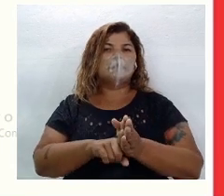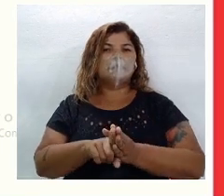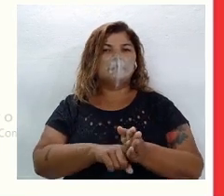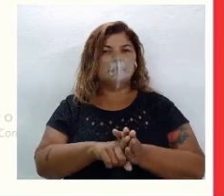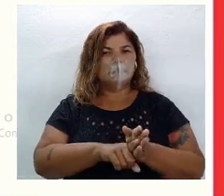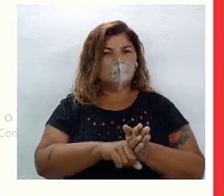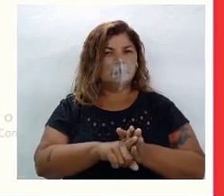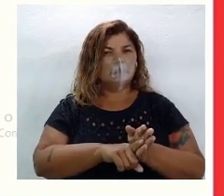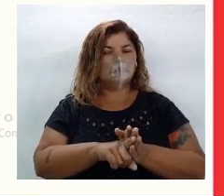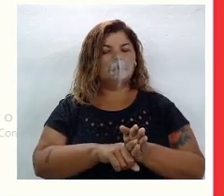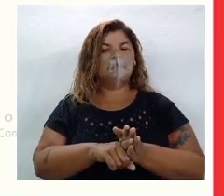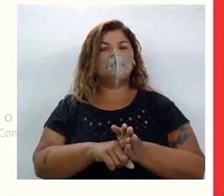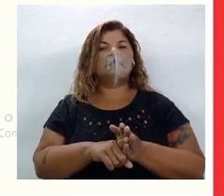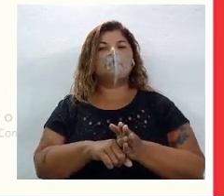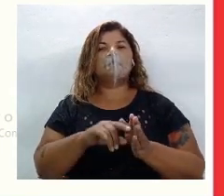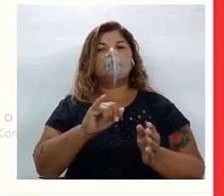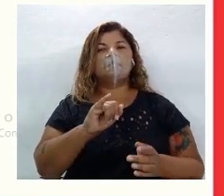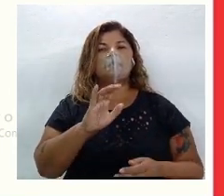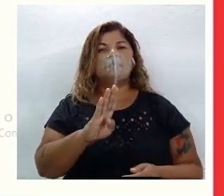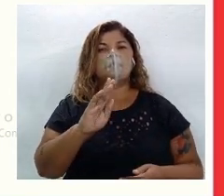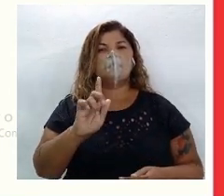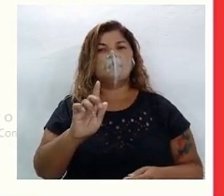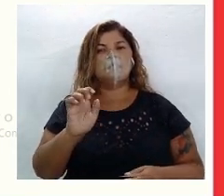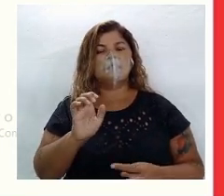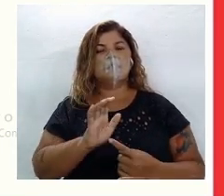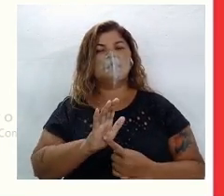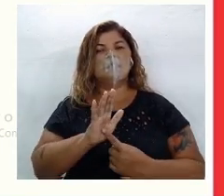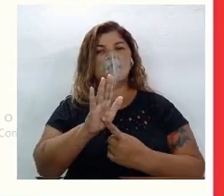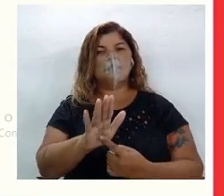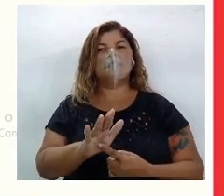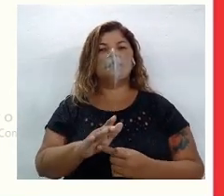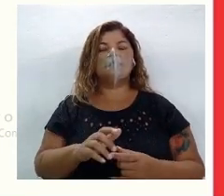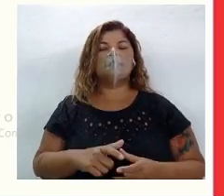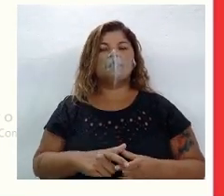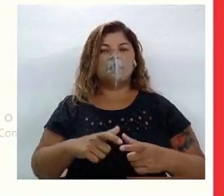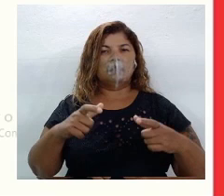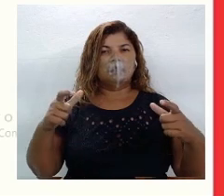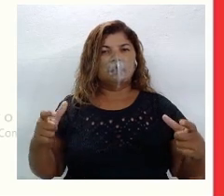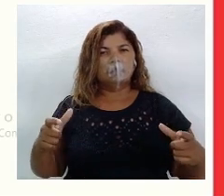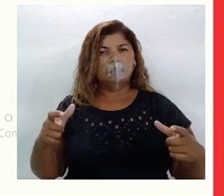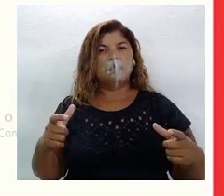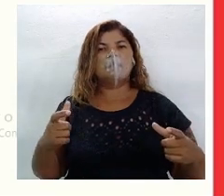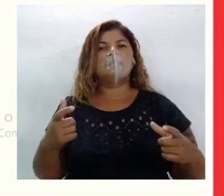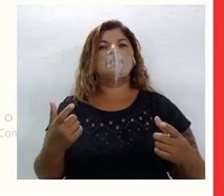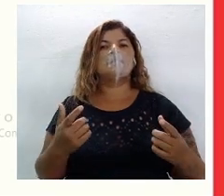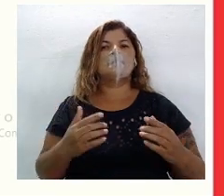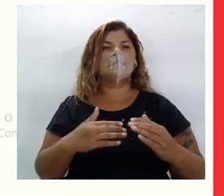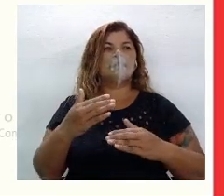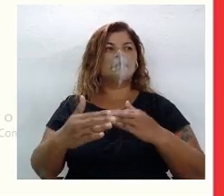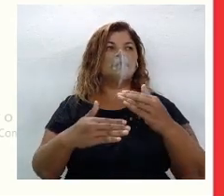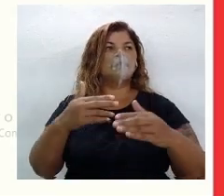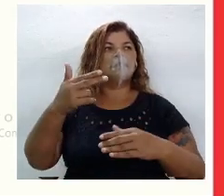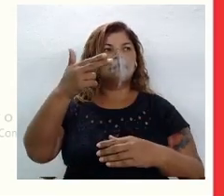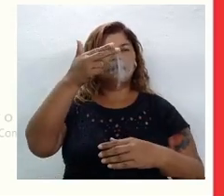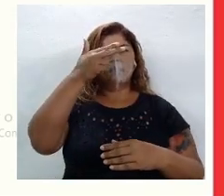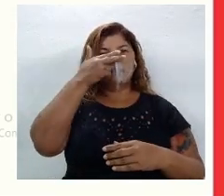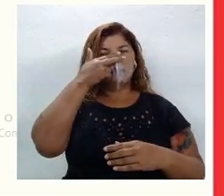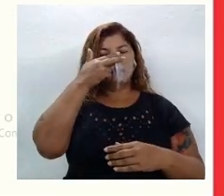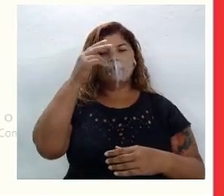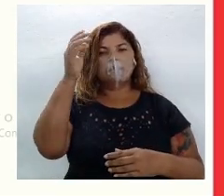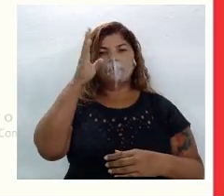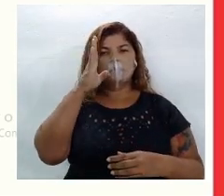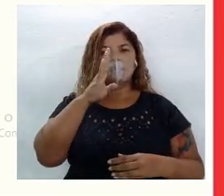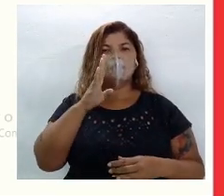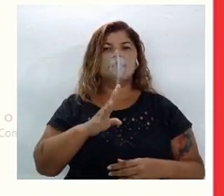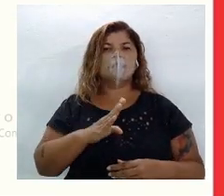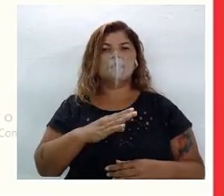Pesquisas recentes do IBGE mostram o crescimento desse ramo do cristianismo entre os